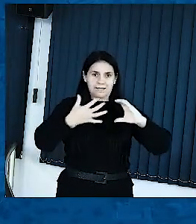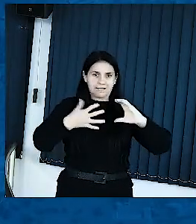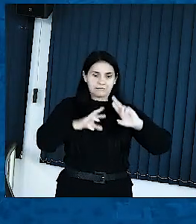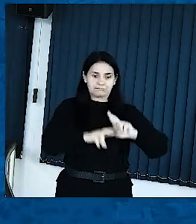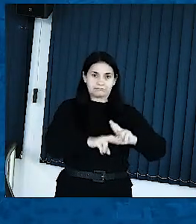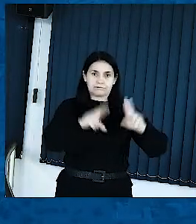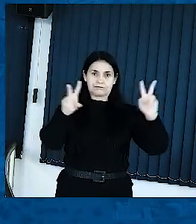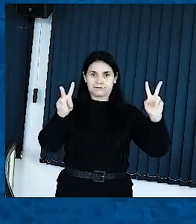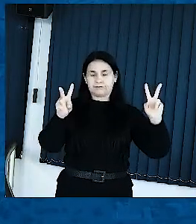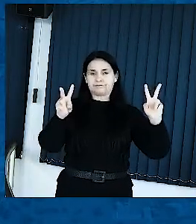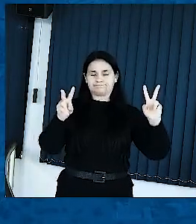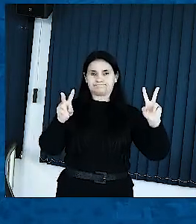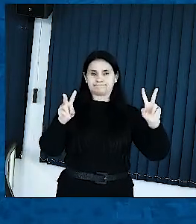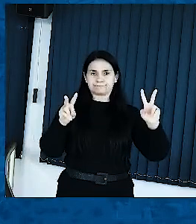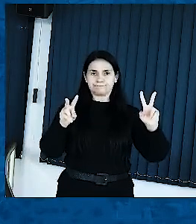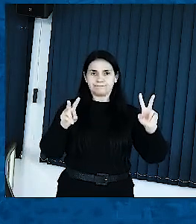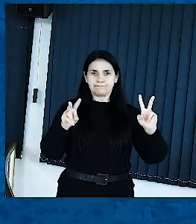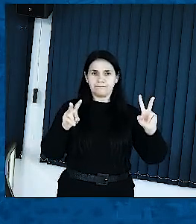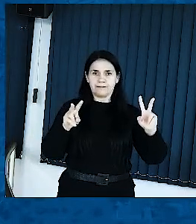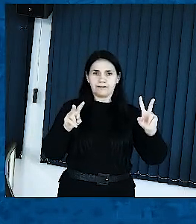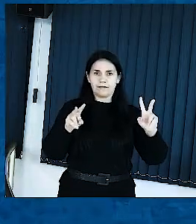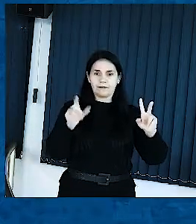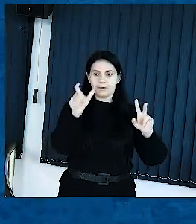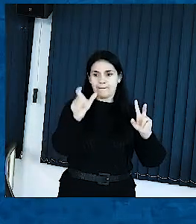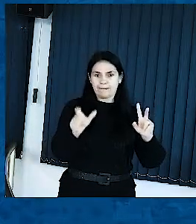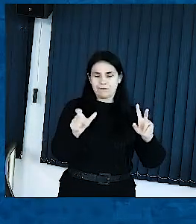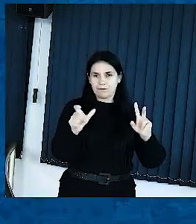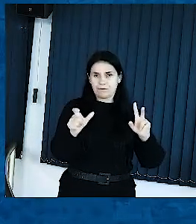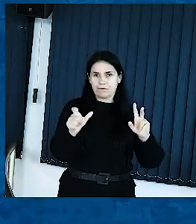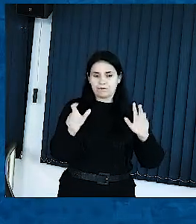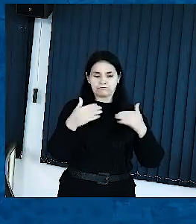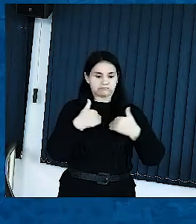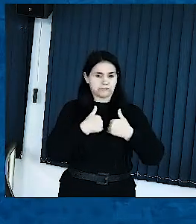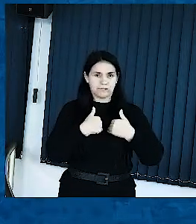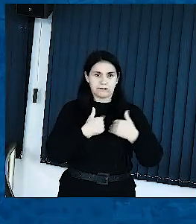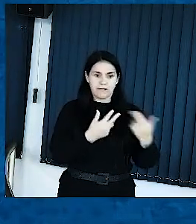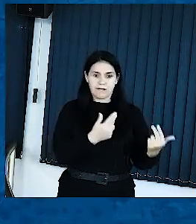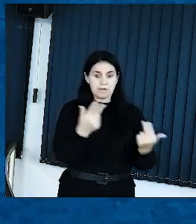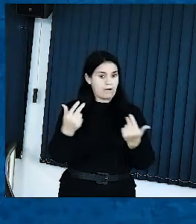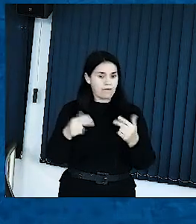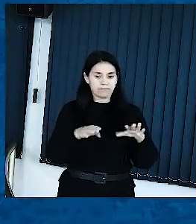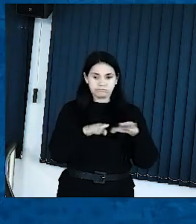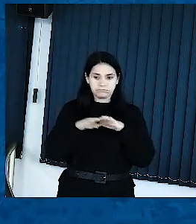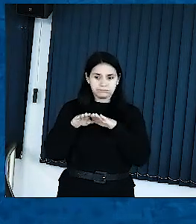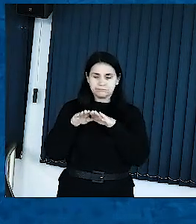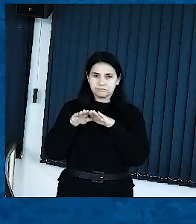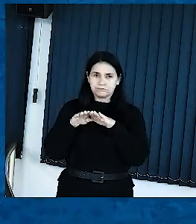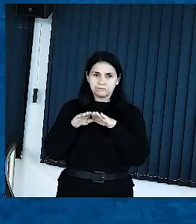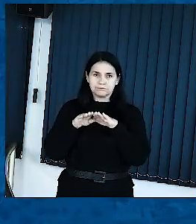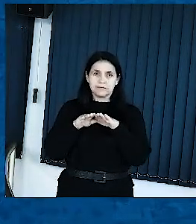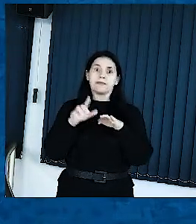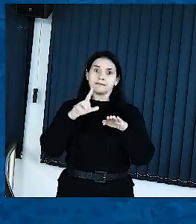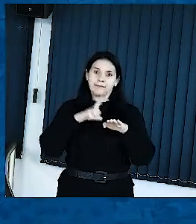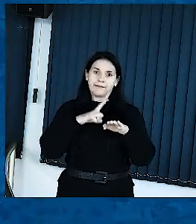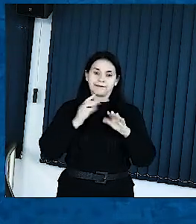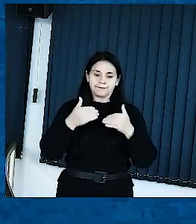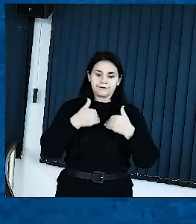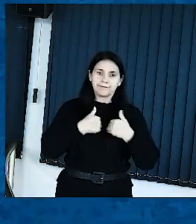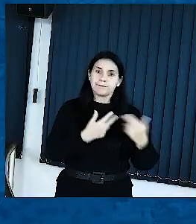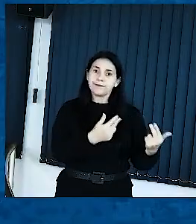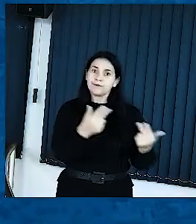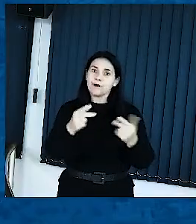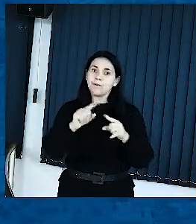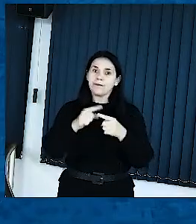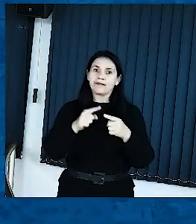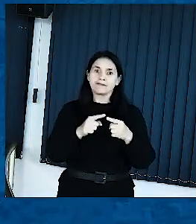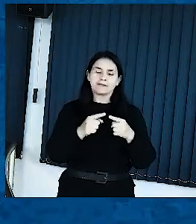características diferentes numa mesma condição. São pessoas que têm a mesma condição, mas